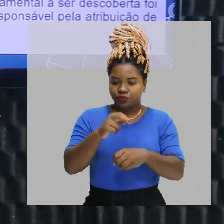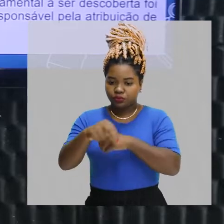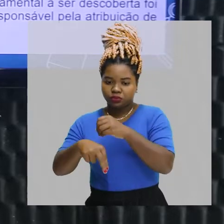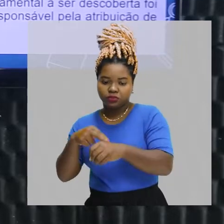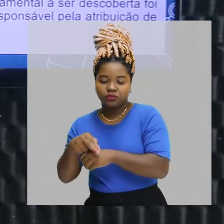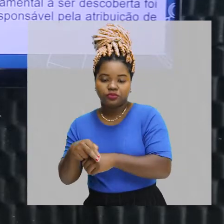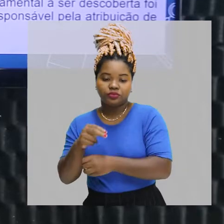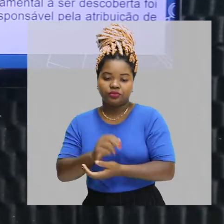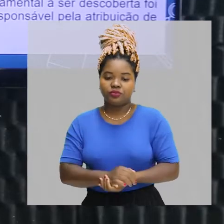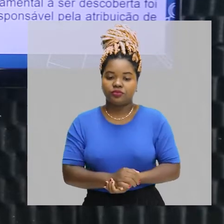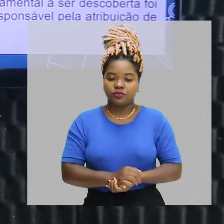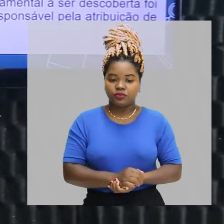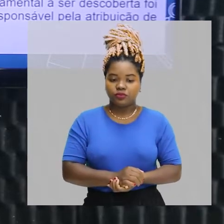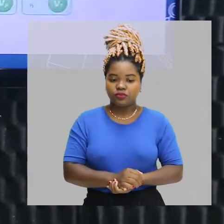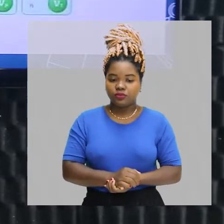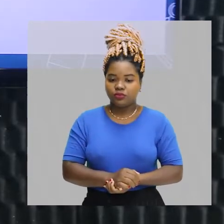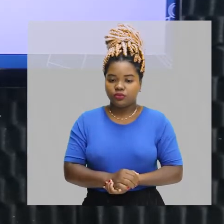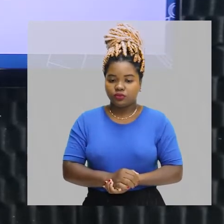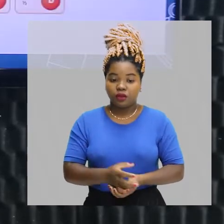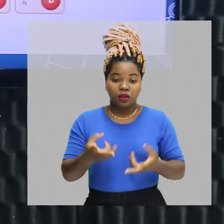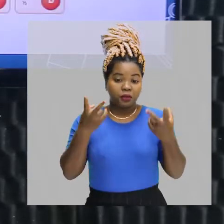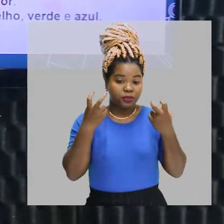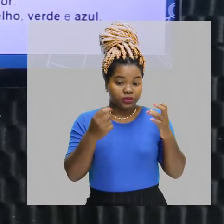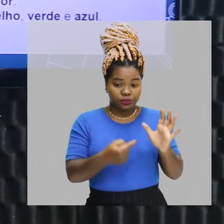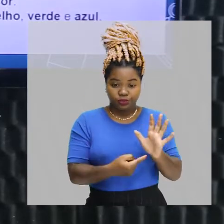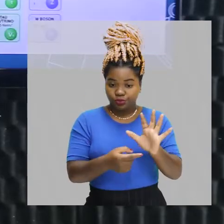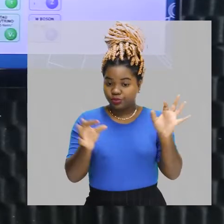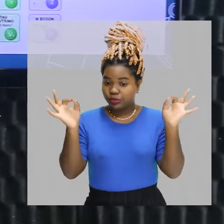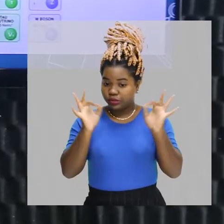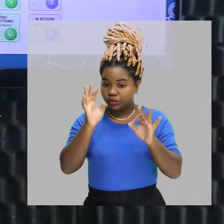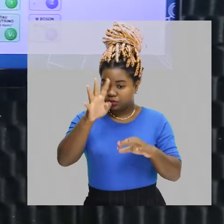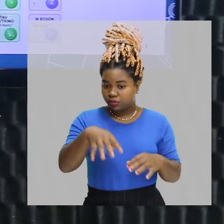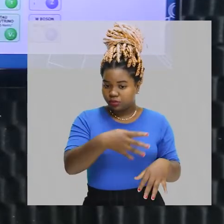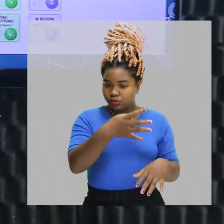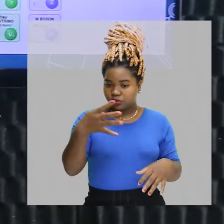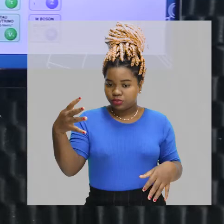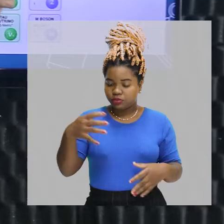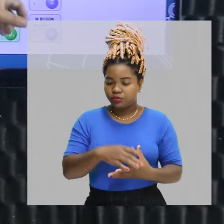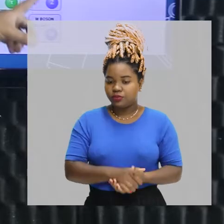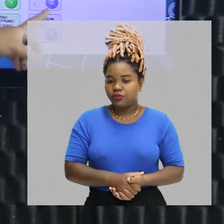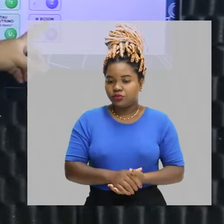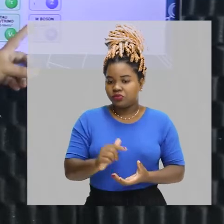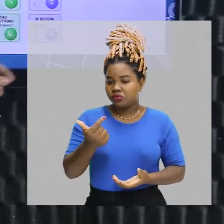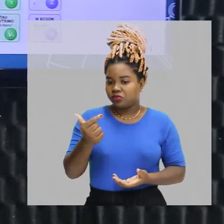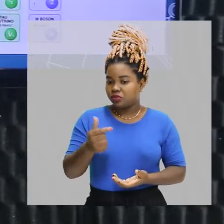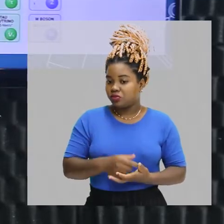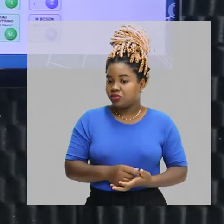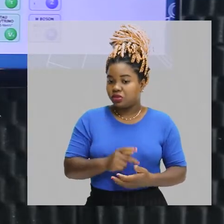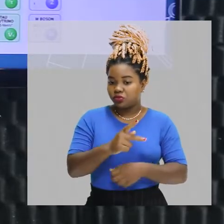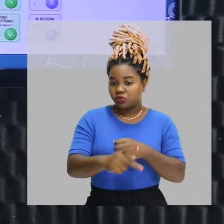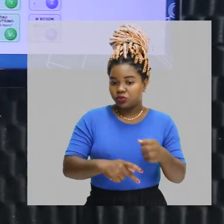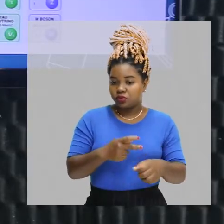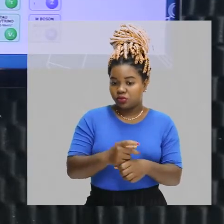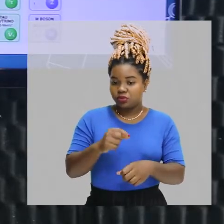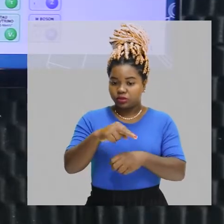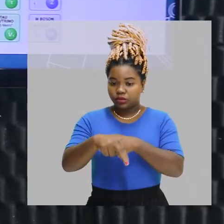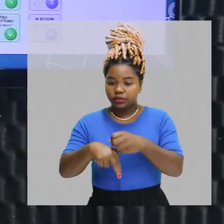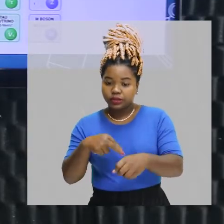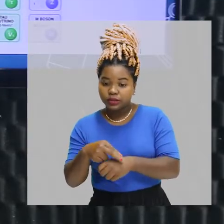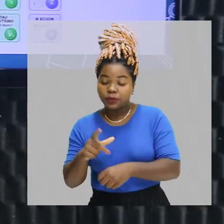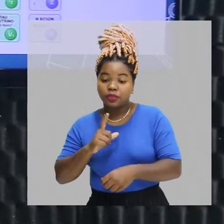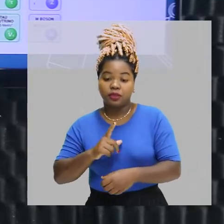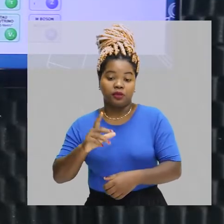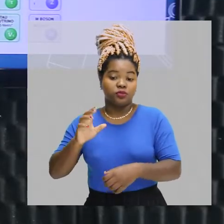elementares. Percebam que eles não aparecem aqui na nossa tabelinha. Nós não temos prótons e nem nêutrons. Nós temos